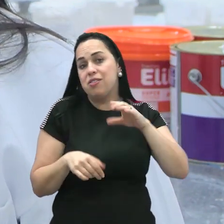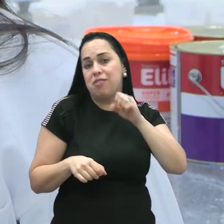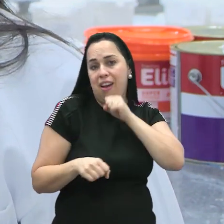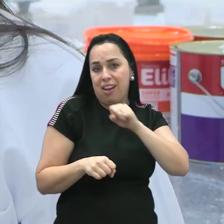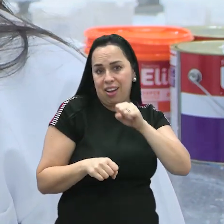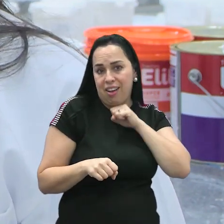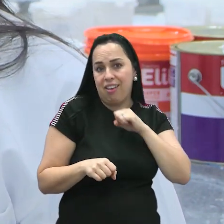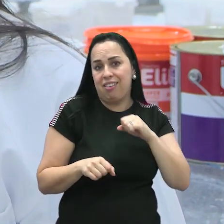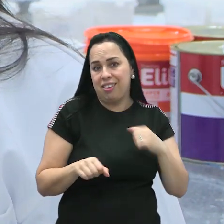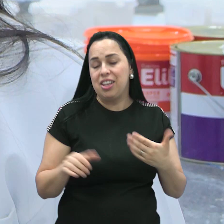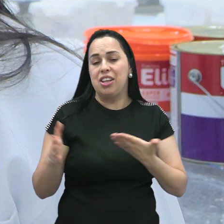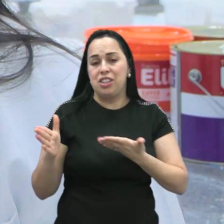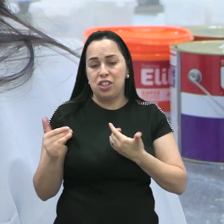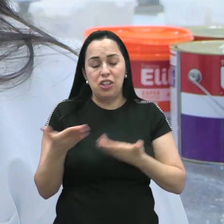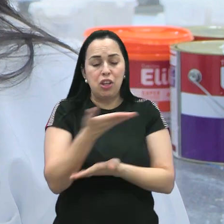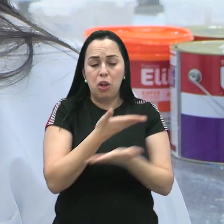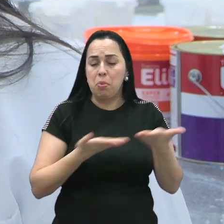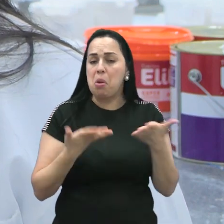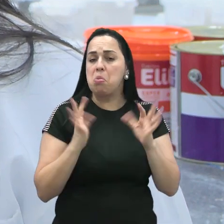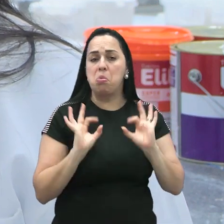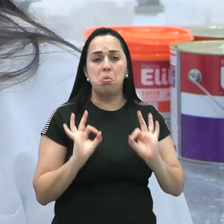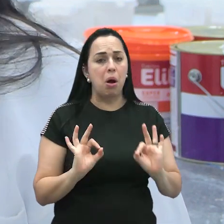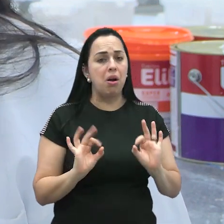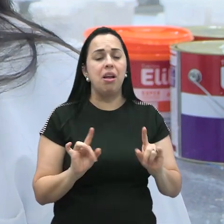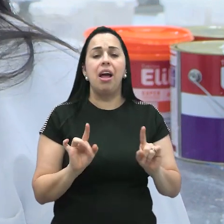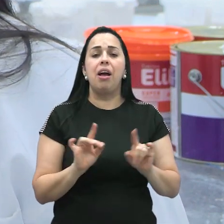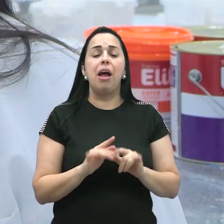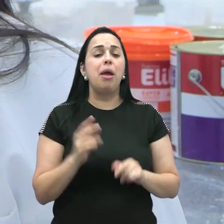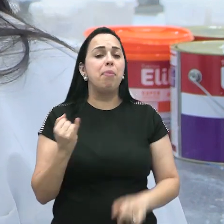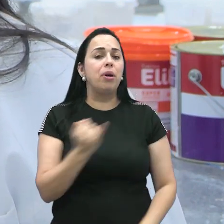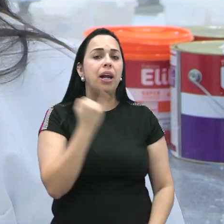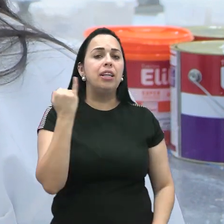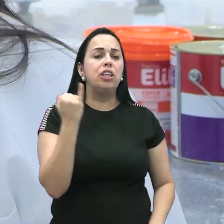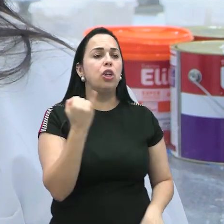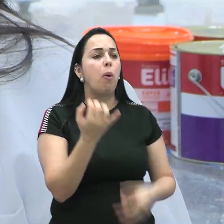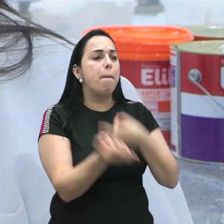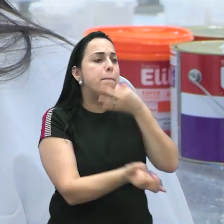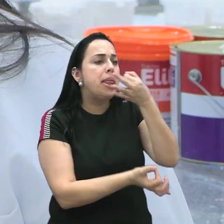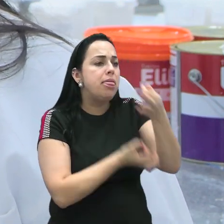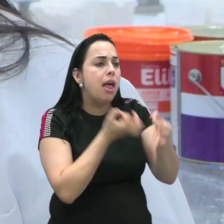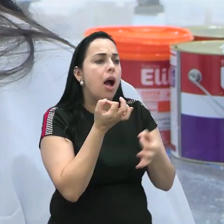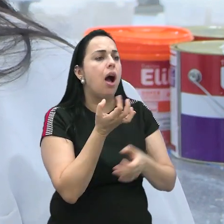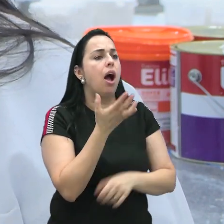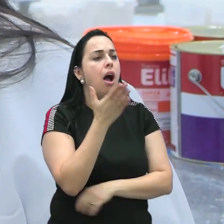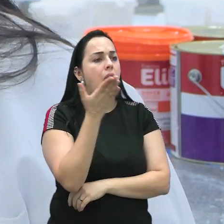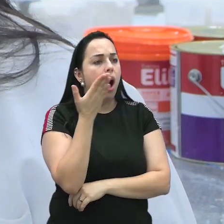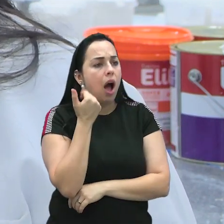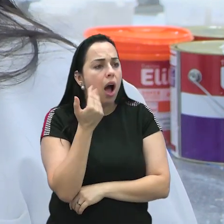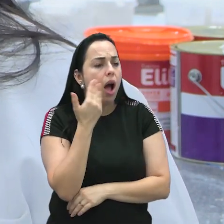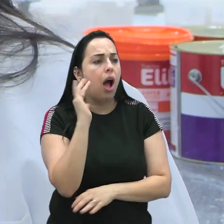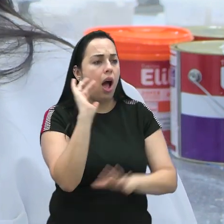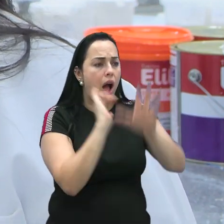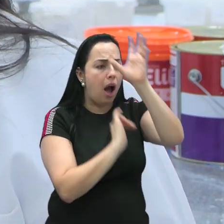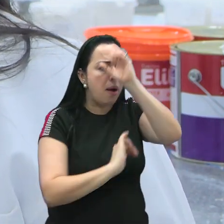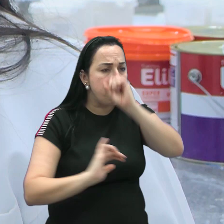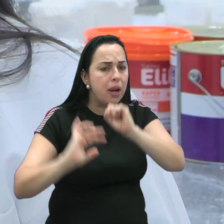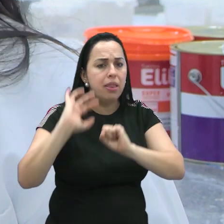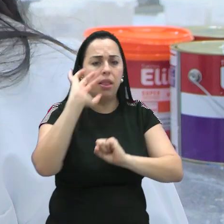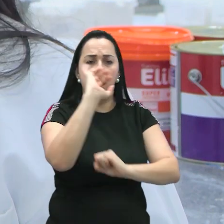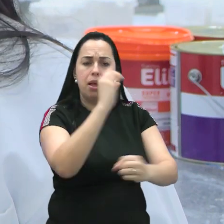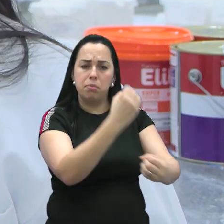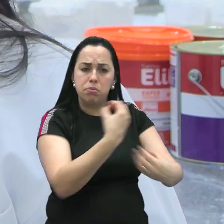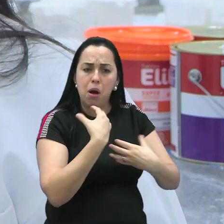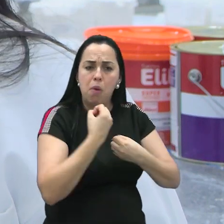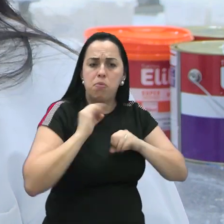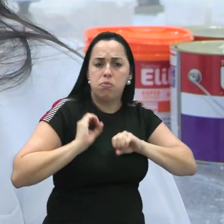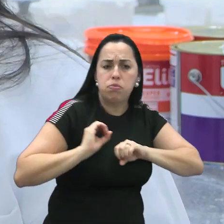minha. É sempre uma questão da gente se ouvir, né, e poder absorver o que o outro tem de conhecimento, o que o